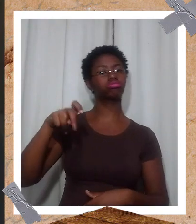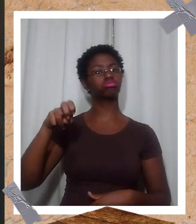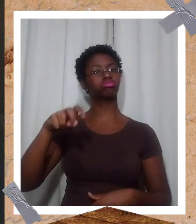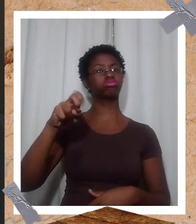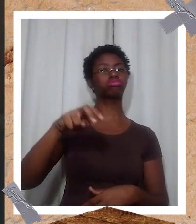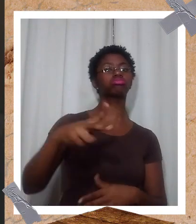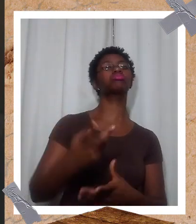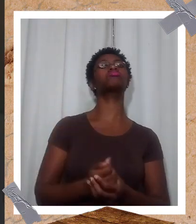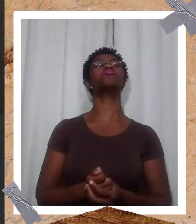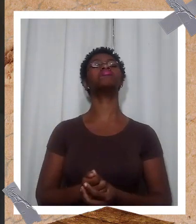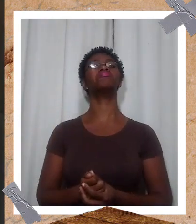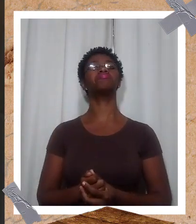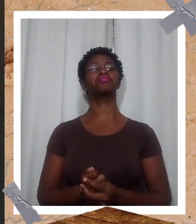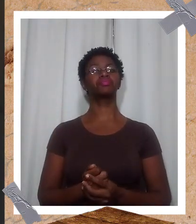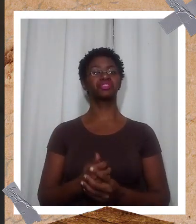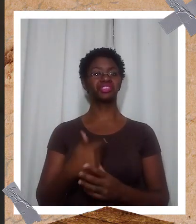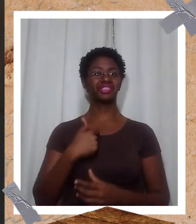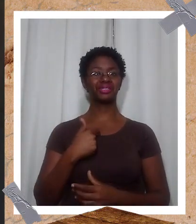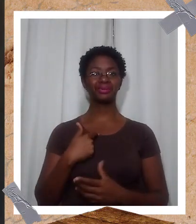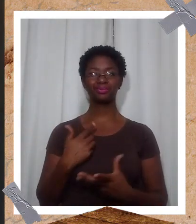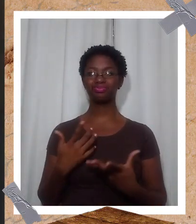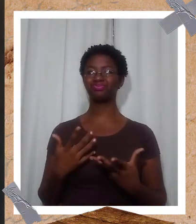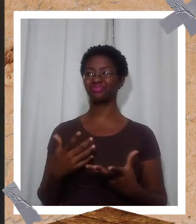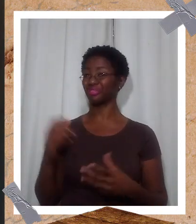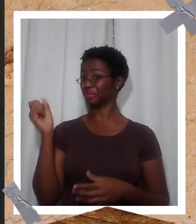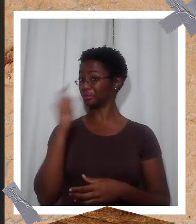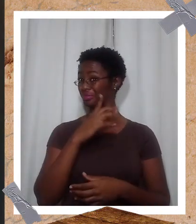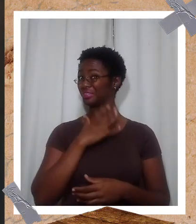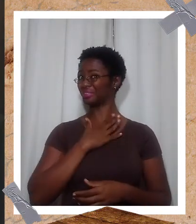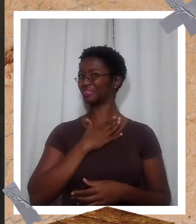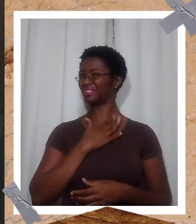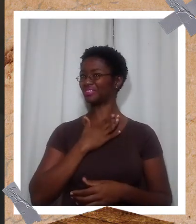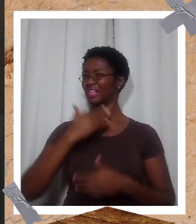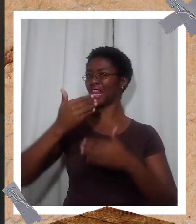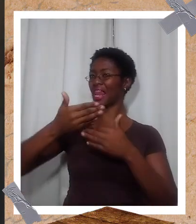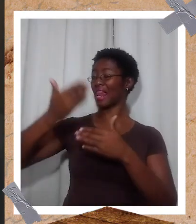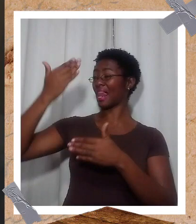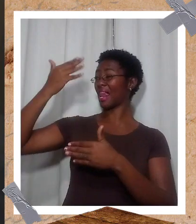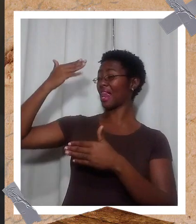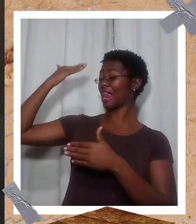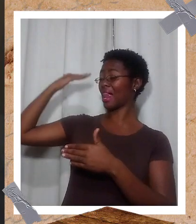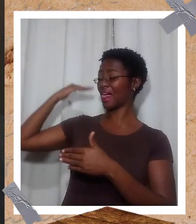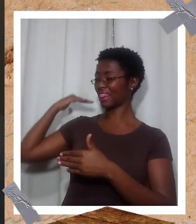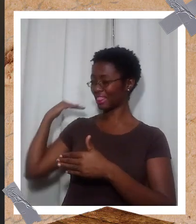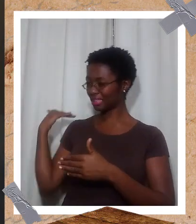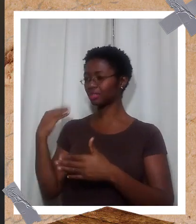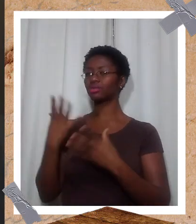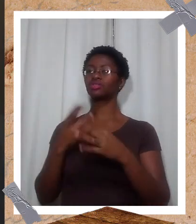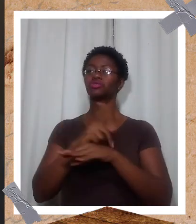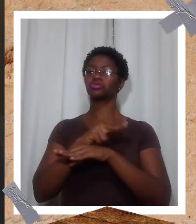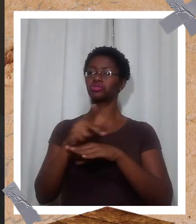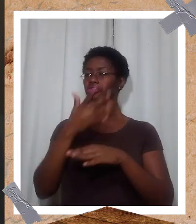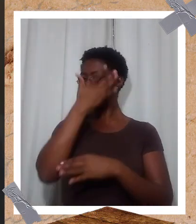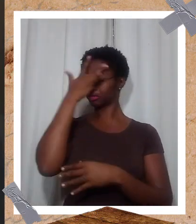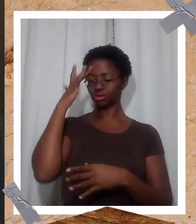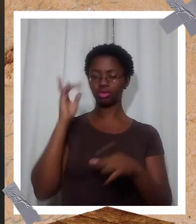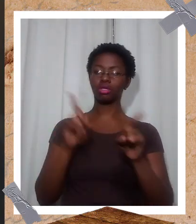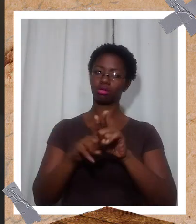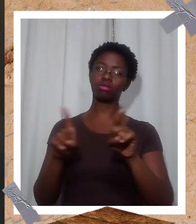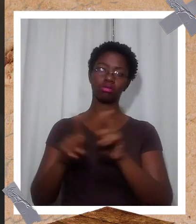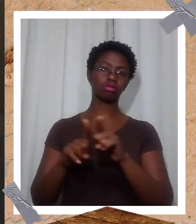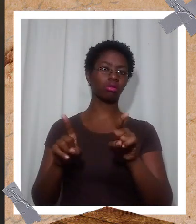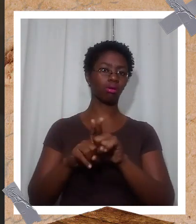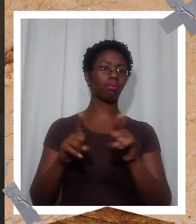que eu comi muita poeira. Assim, e lá atrás, muitas pessoas também